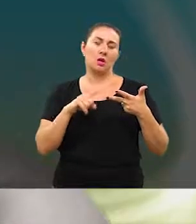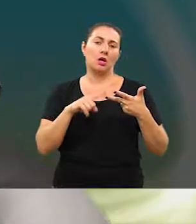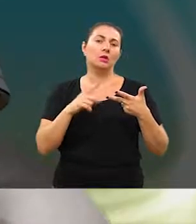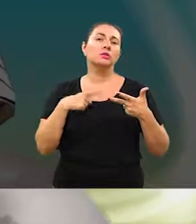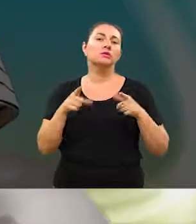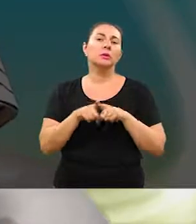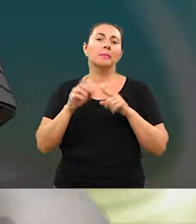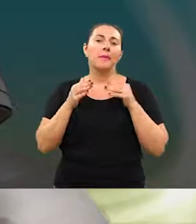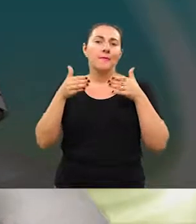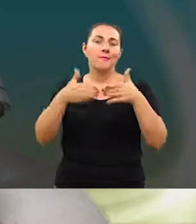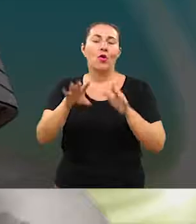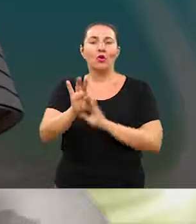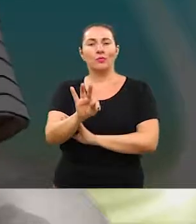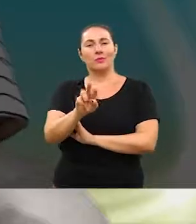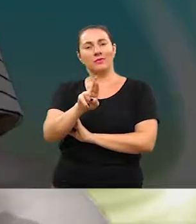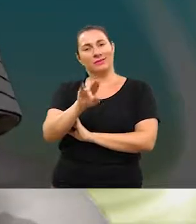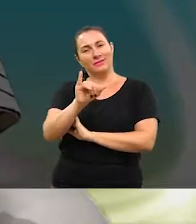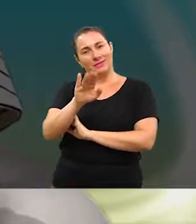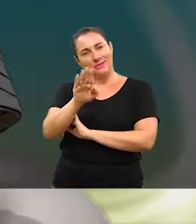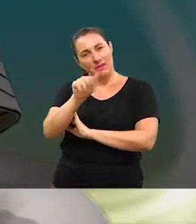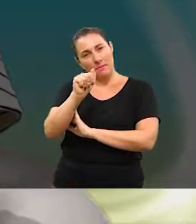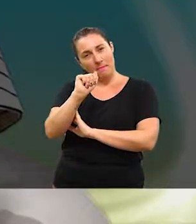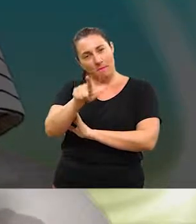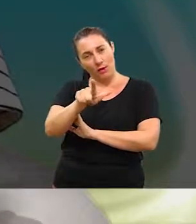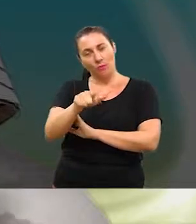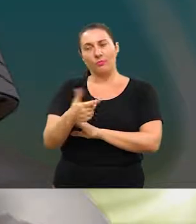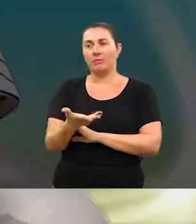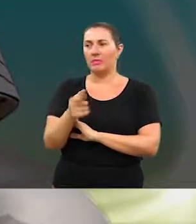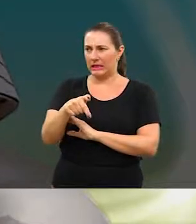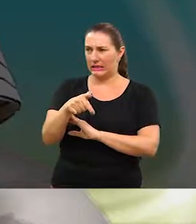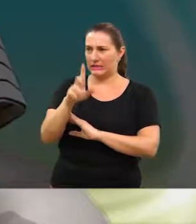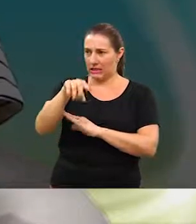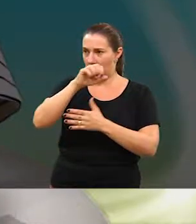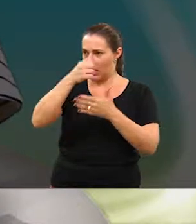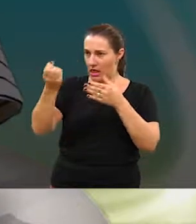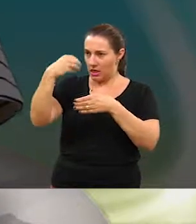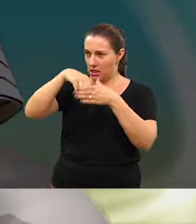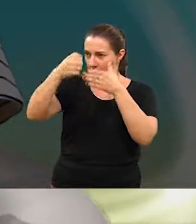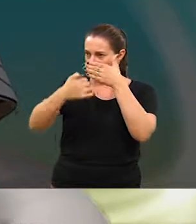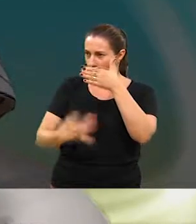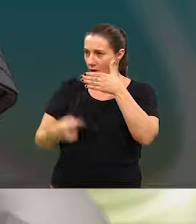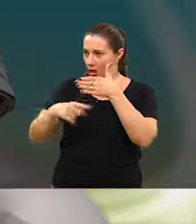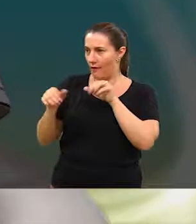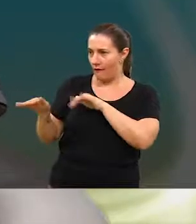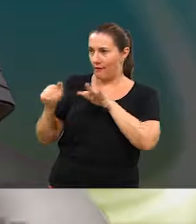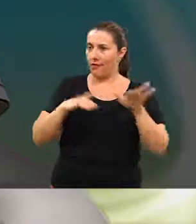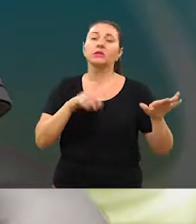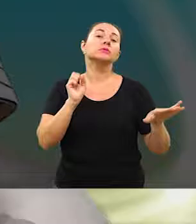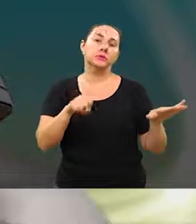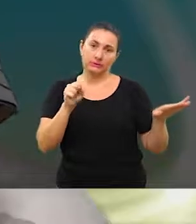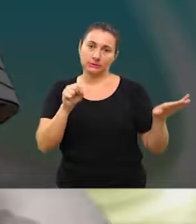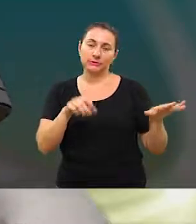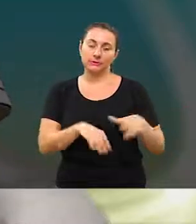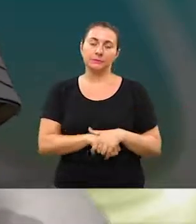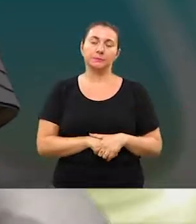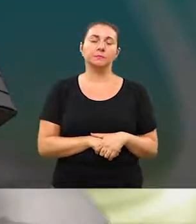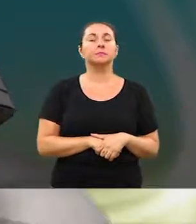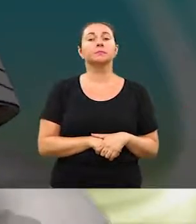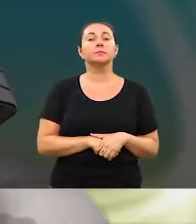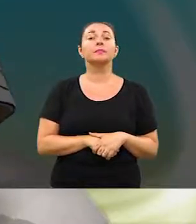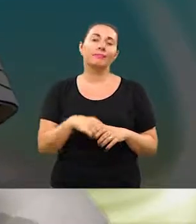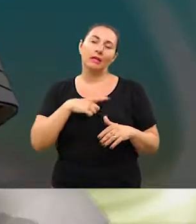também. Ultimamente, eu tô focando bastante no tribal, que eu acho muito legal. Mas o tribal é uma ramificação do... Uma ramificação da dança do ventre também.